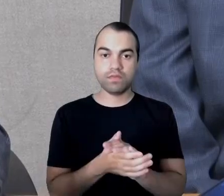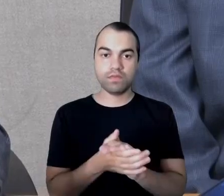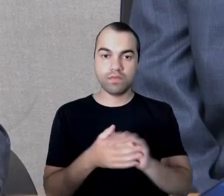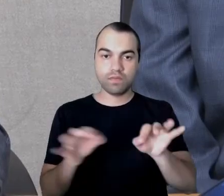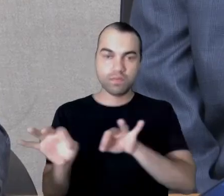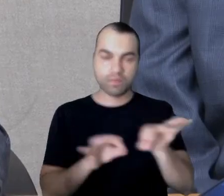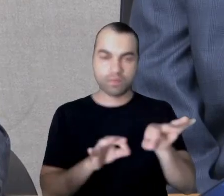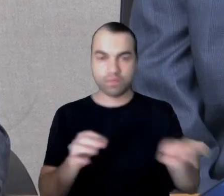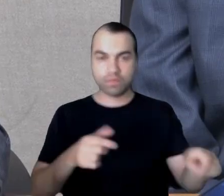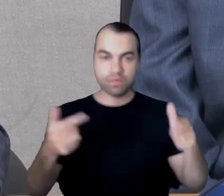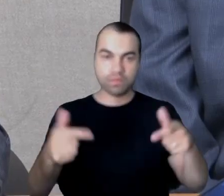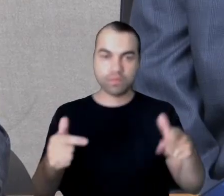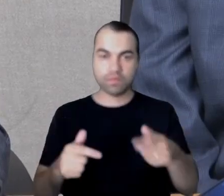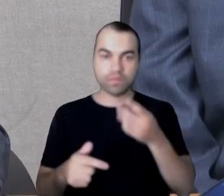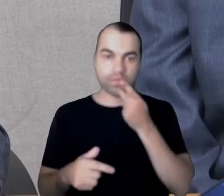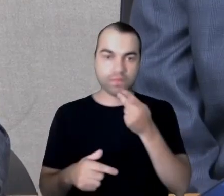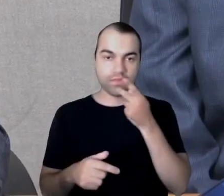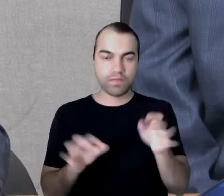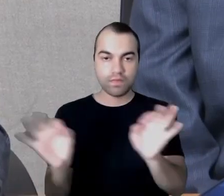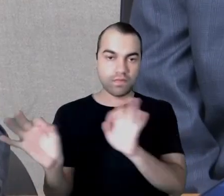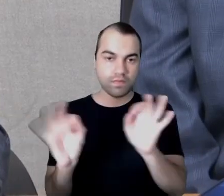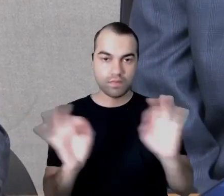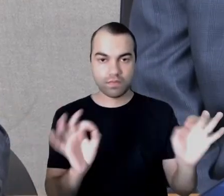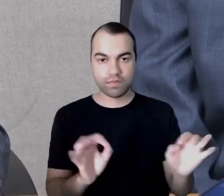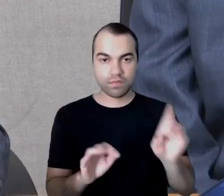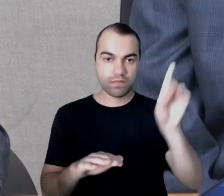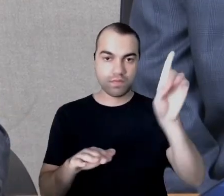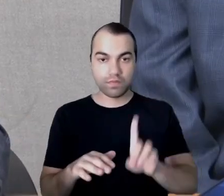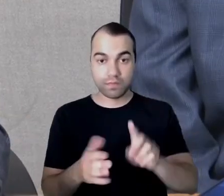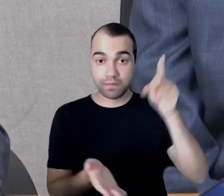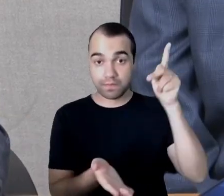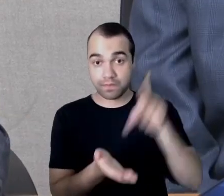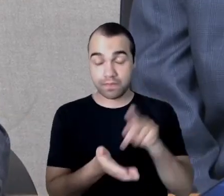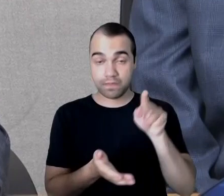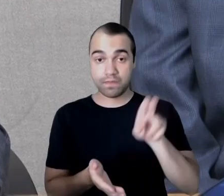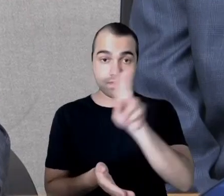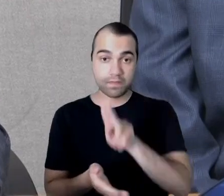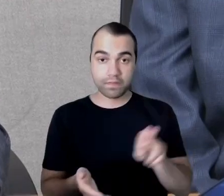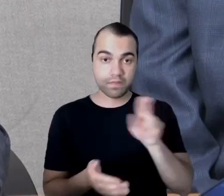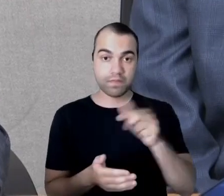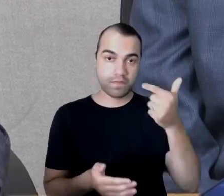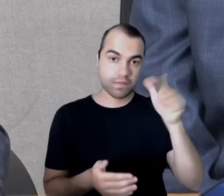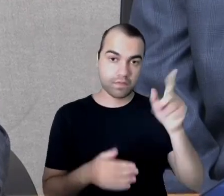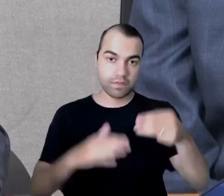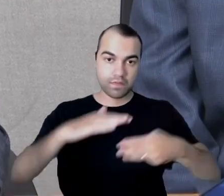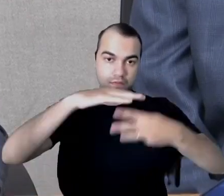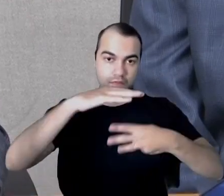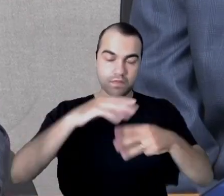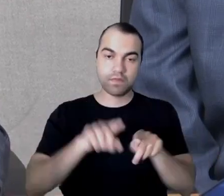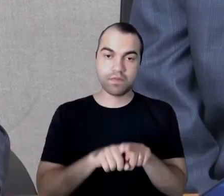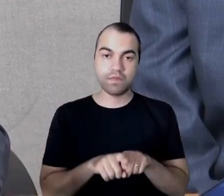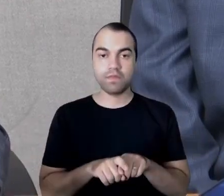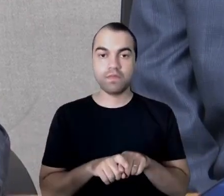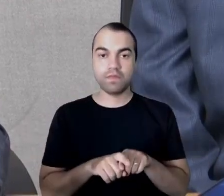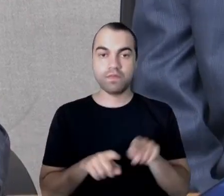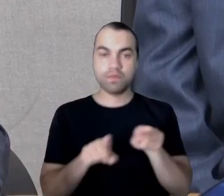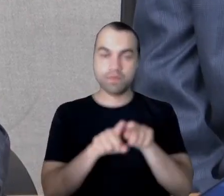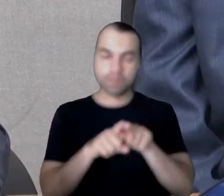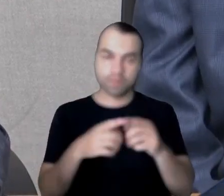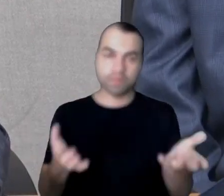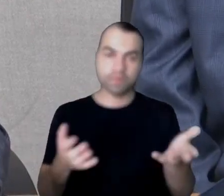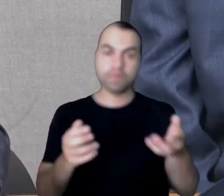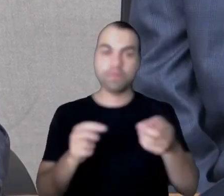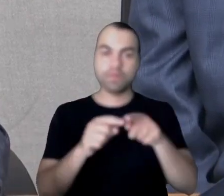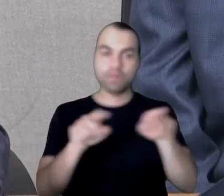mencionando a respeito da concessão de direito real de uso de bem público por terceiros assim embora se enquadra se enquadra na Seara